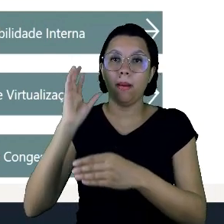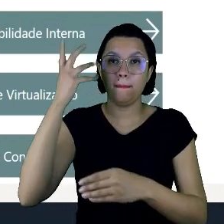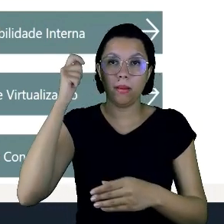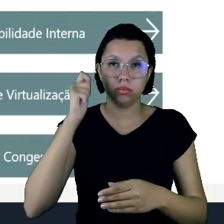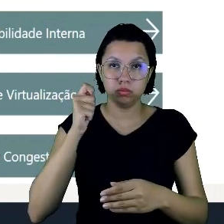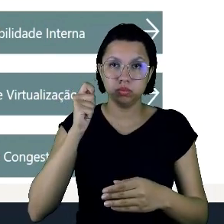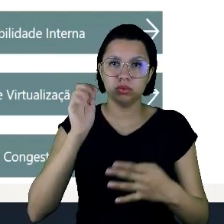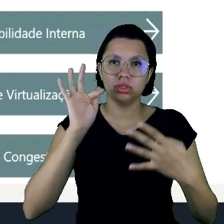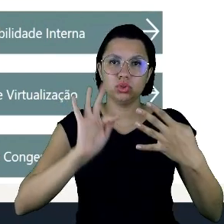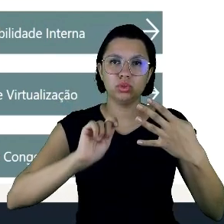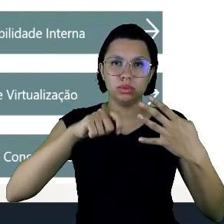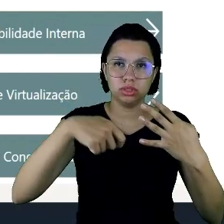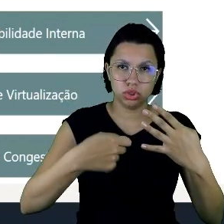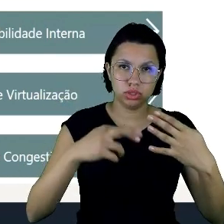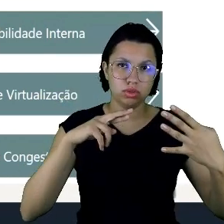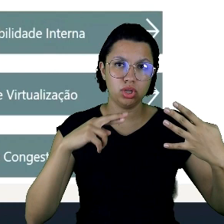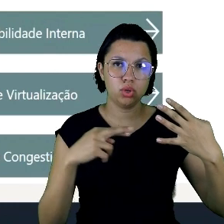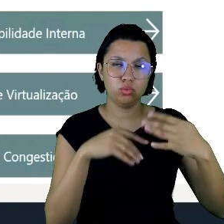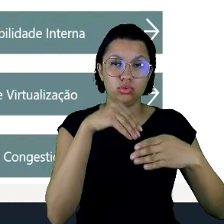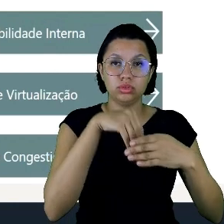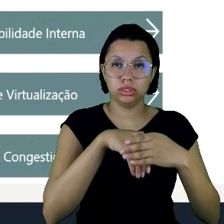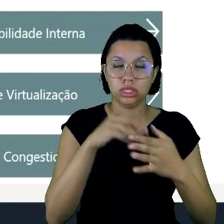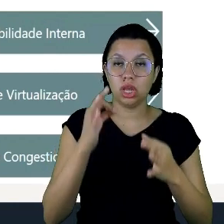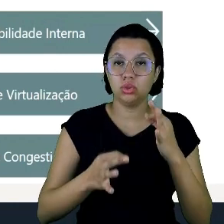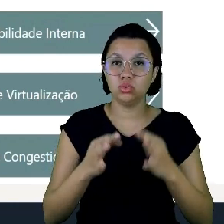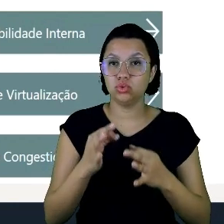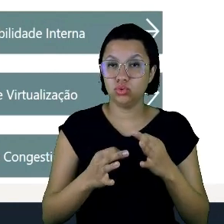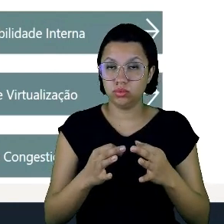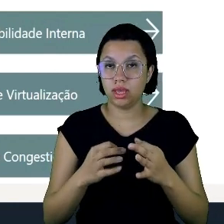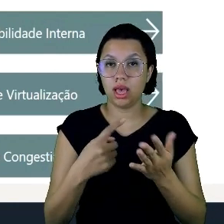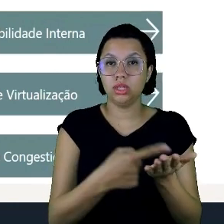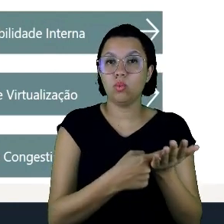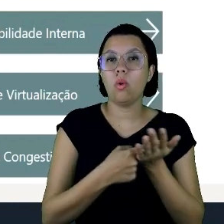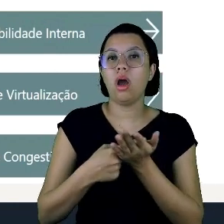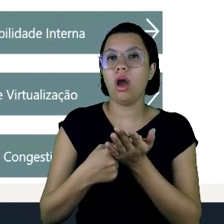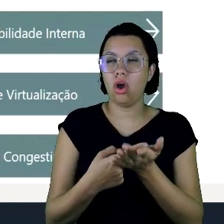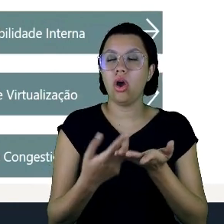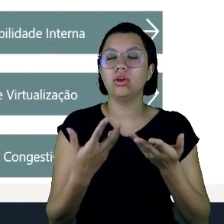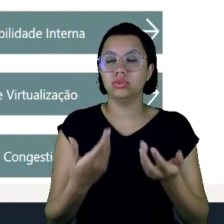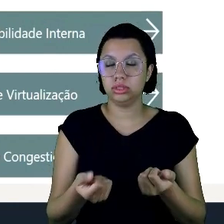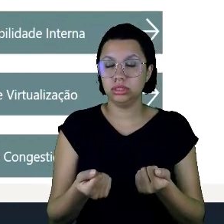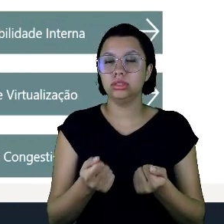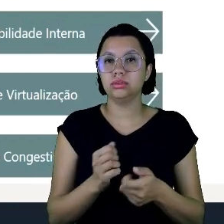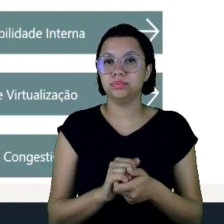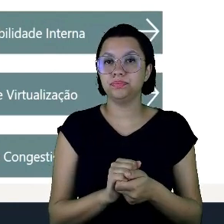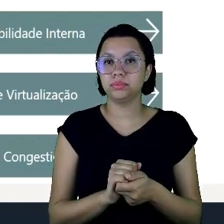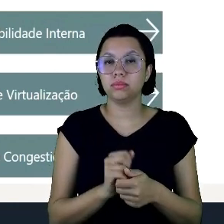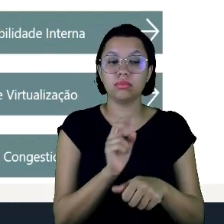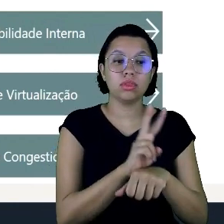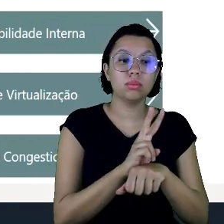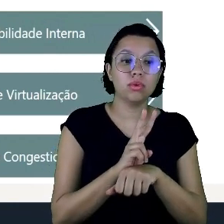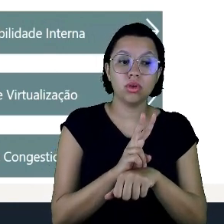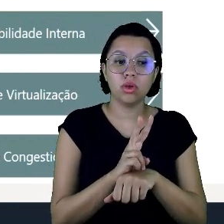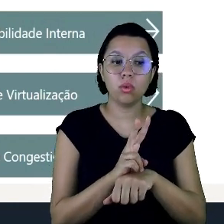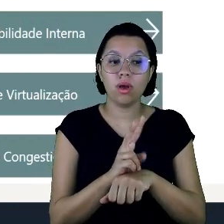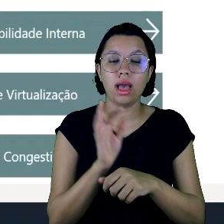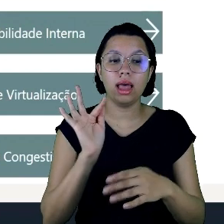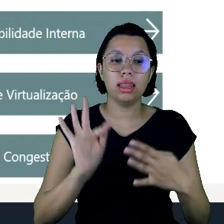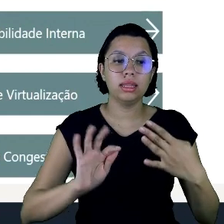produtividade temos os acordos, as decisões terminativas, os recursos internos julgados, acordos